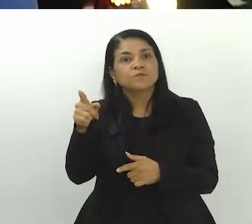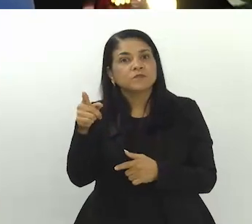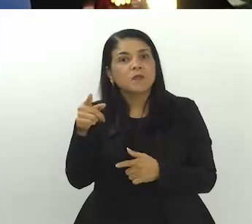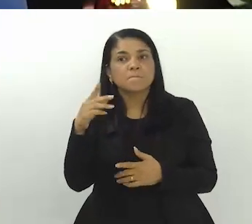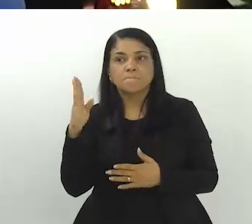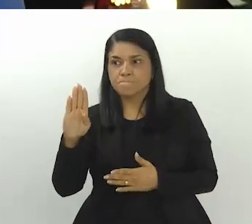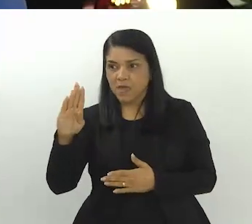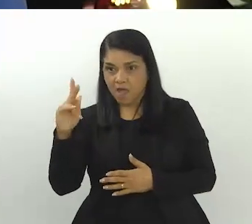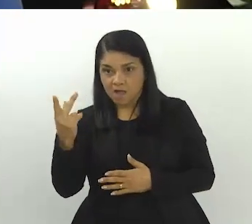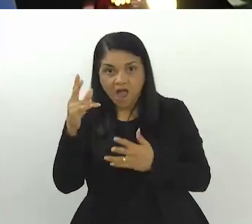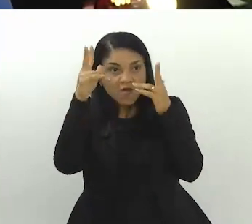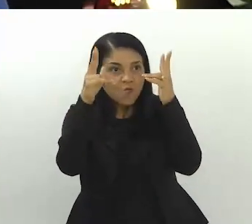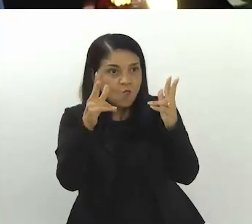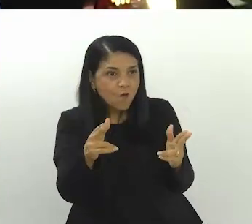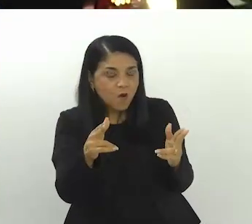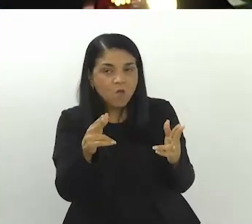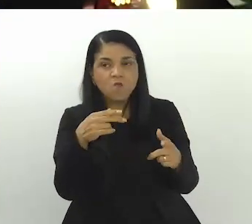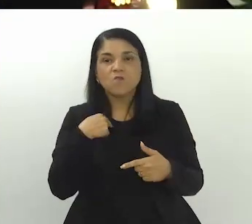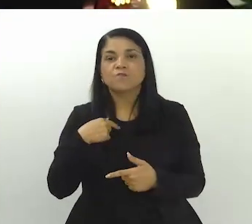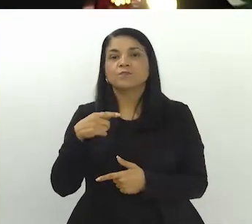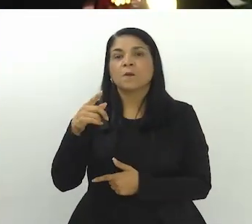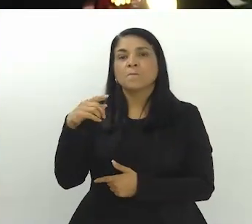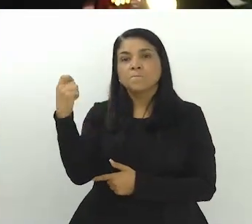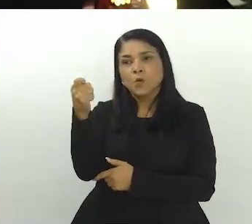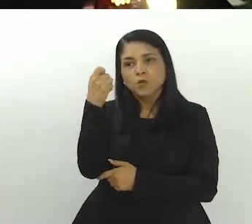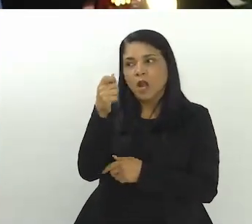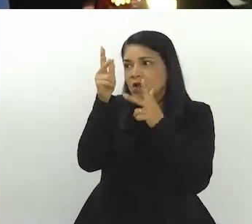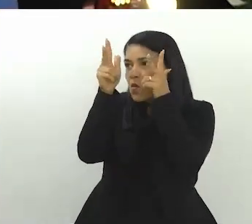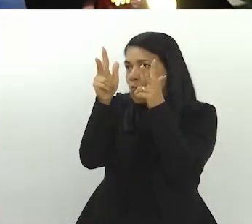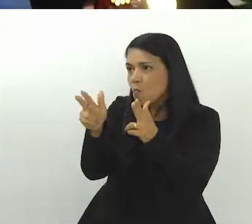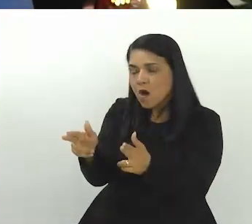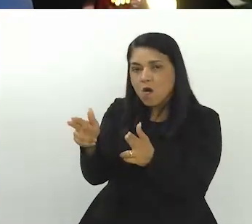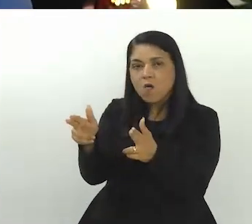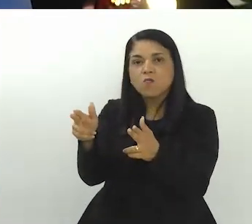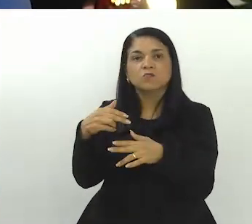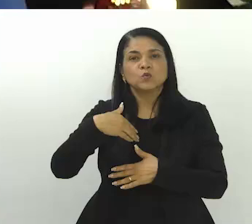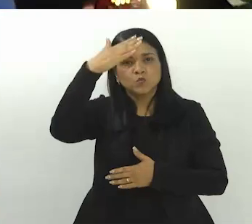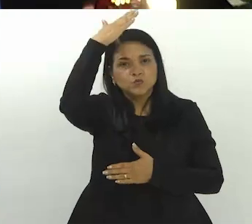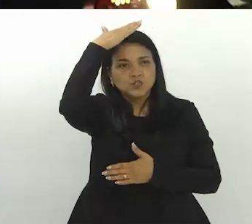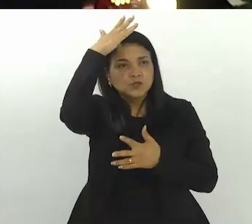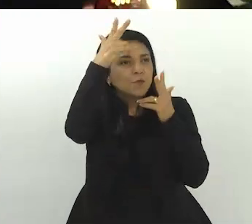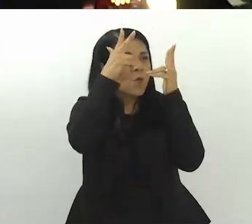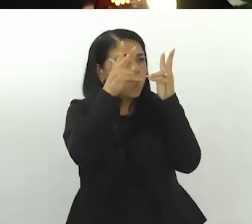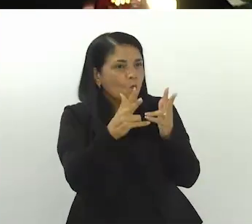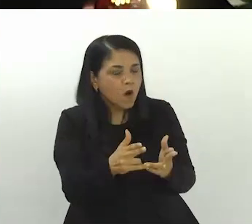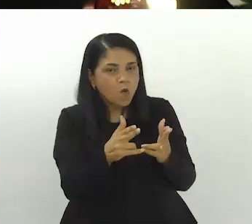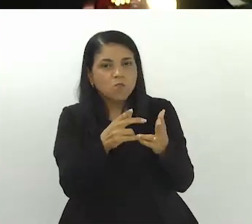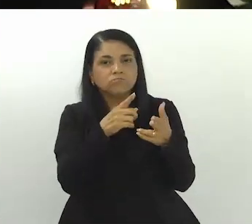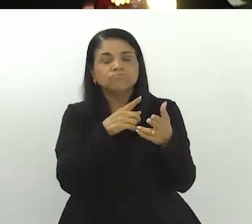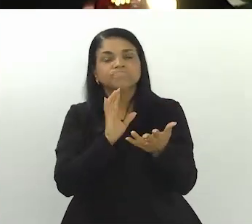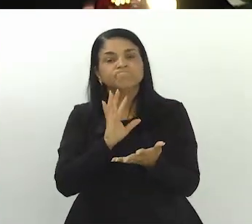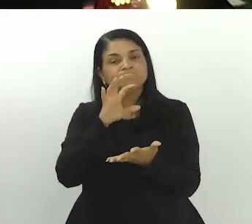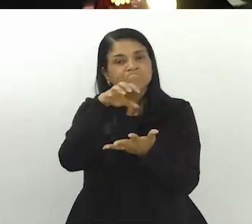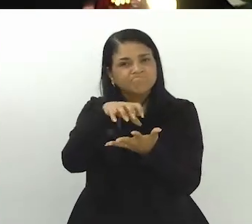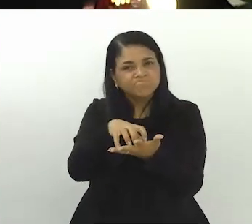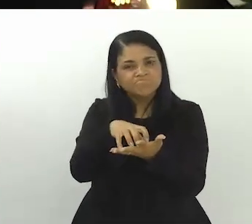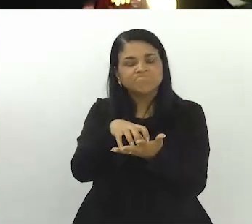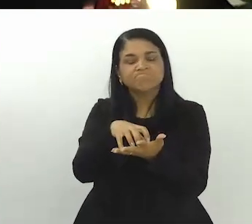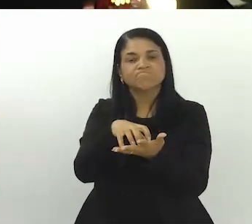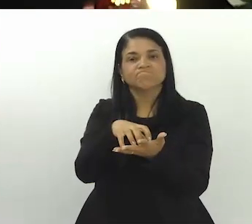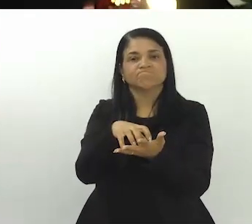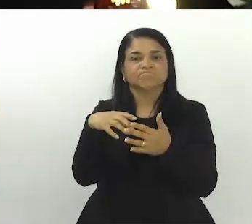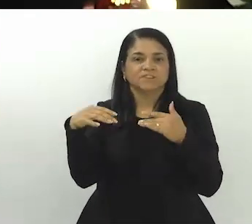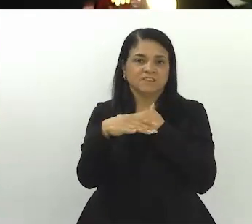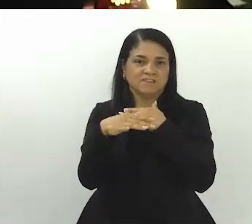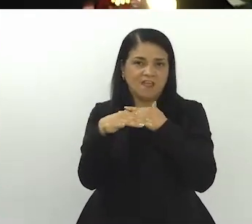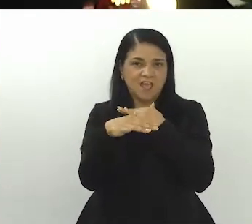em Belo Horizonte, como também não é diferente em Porto Alegre, não é diferente em Curitiba, enfim, os grandes centros, isso tem